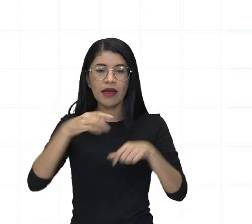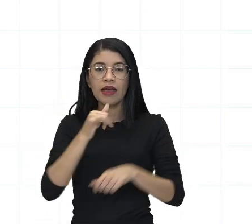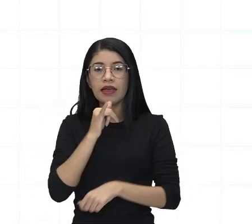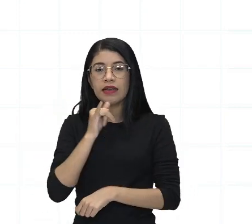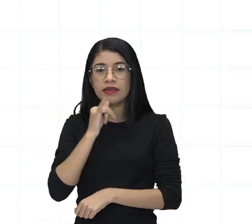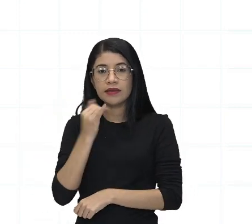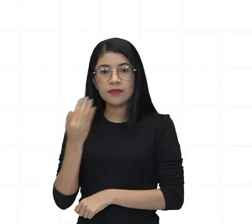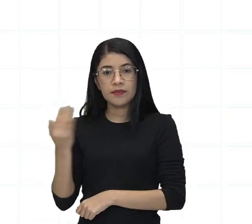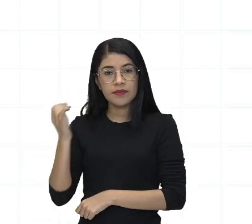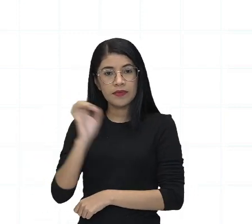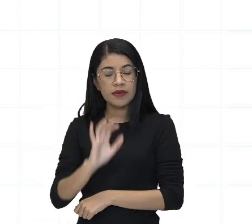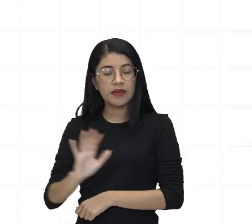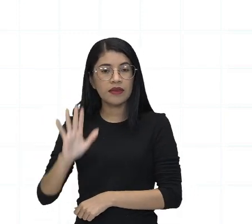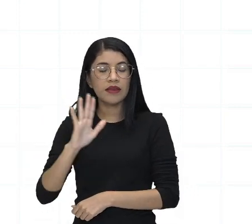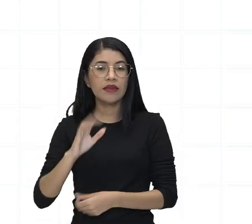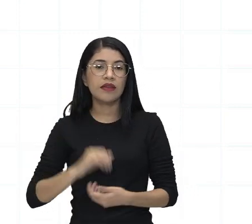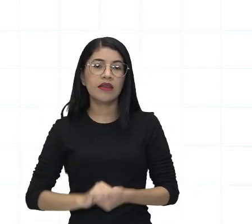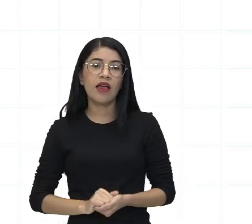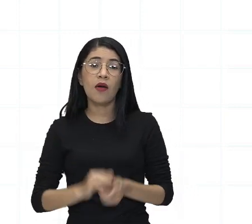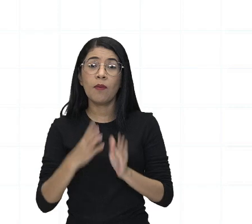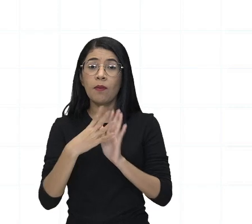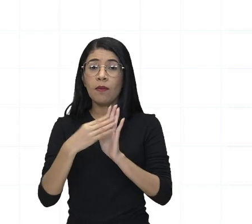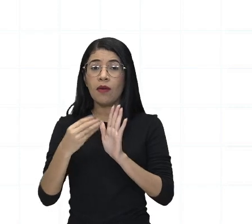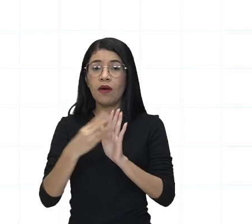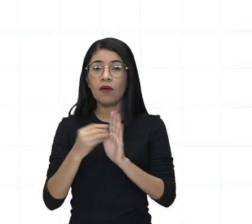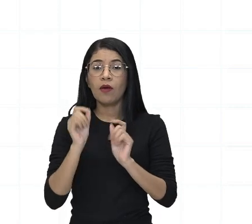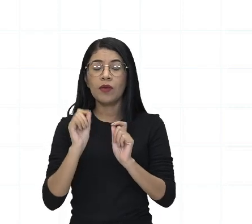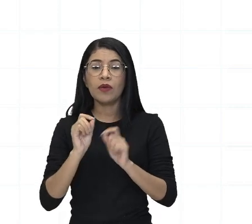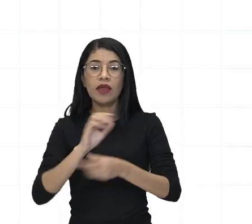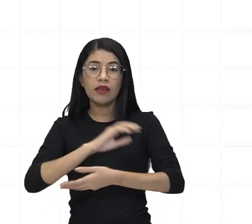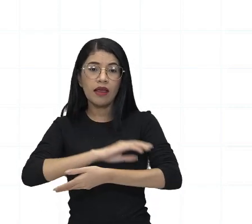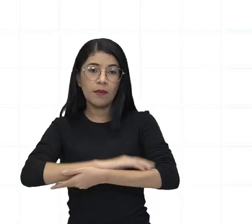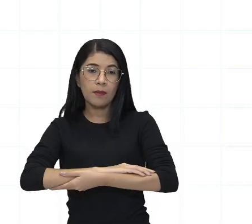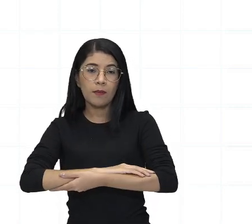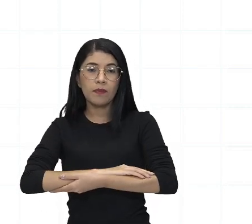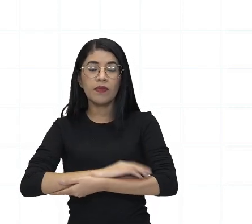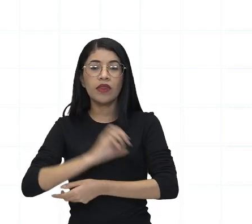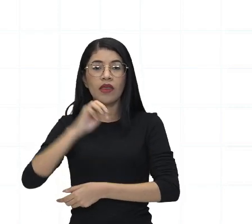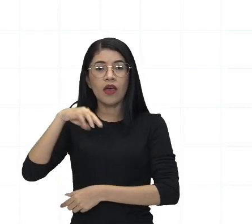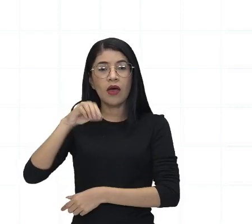Aí nós temos uma releitura do quadro da Mona Lisa.